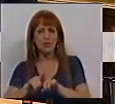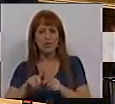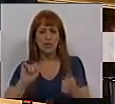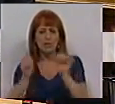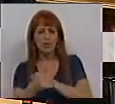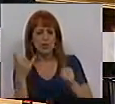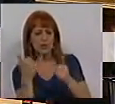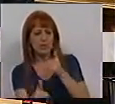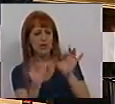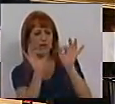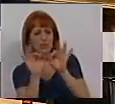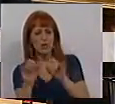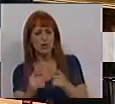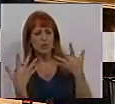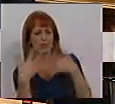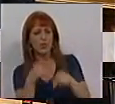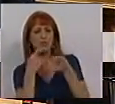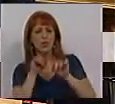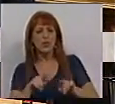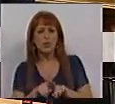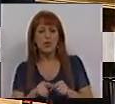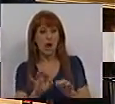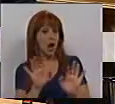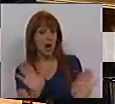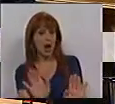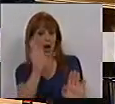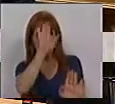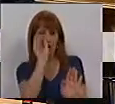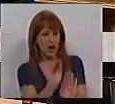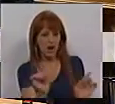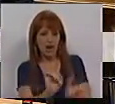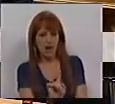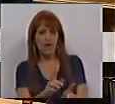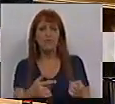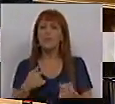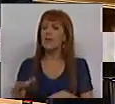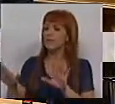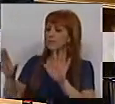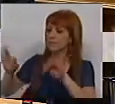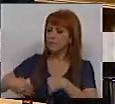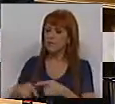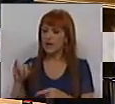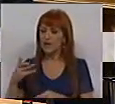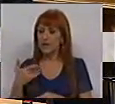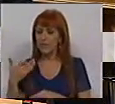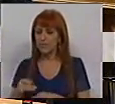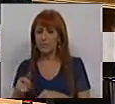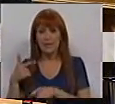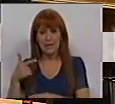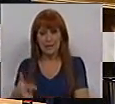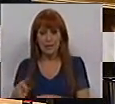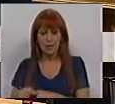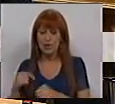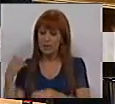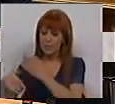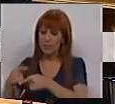de riscos, tratamento, reinserção e dissuasão. E com a extensão do IDT, esta estratégia